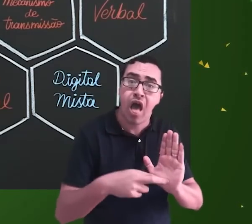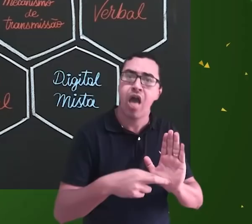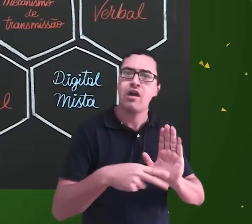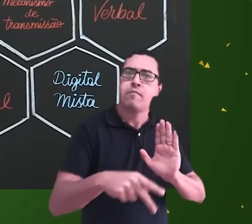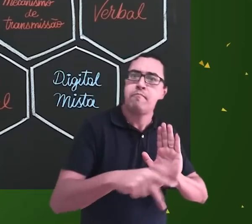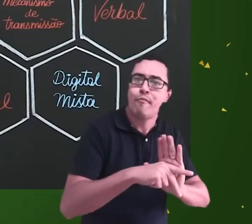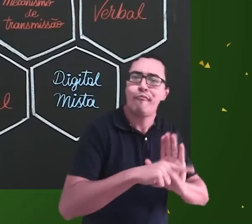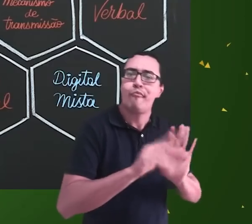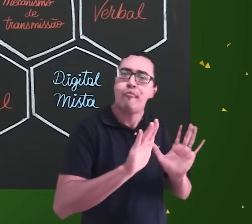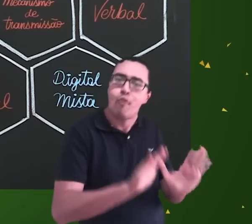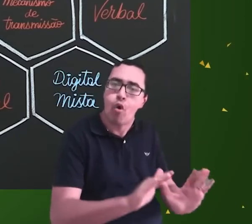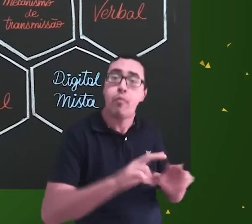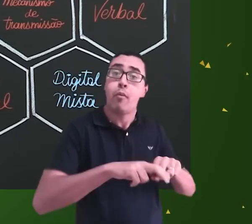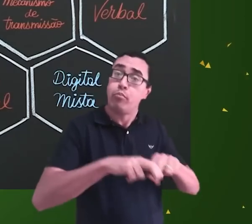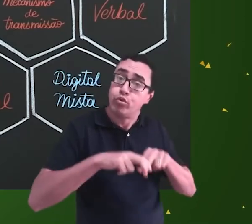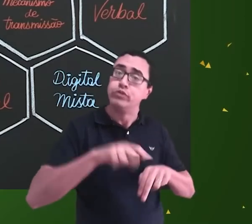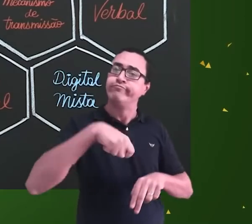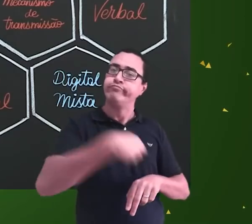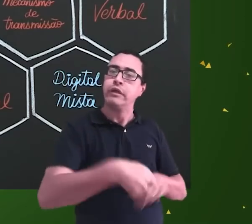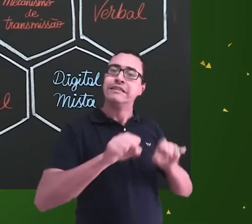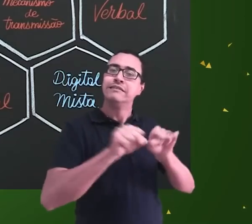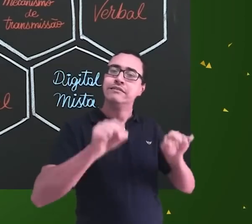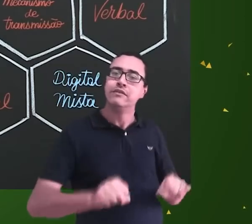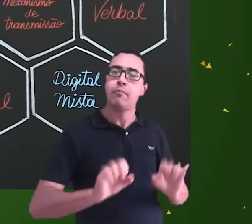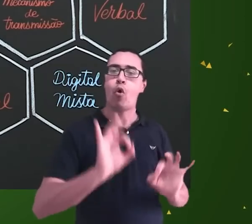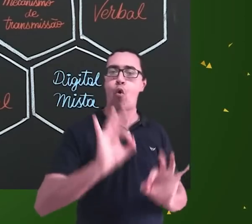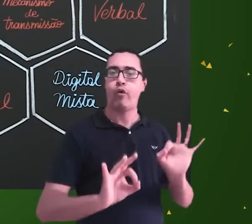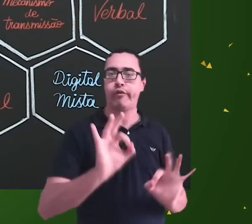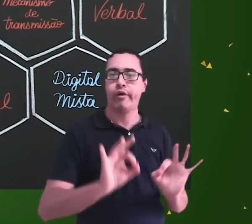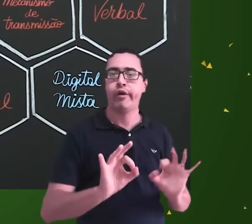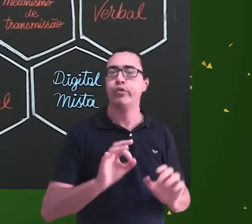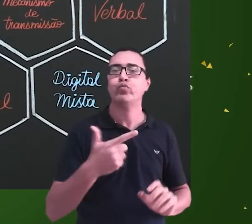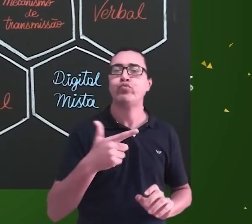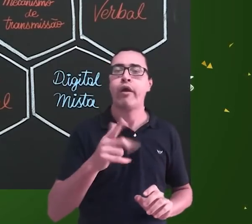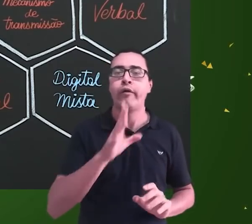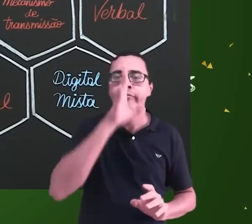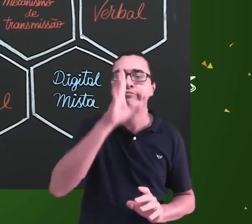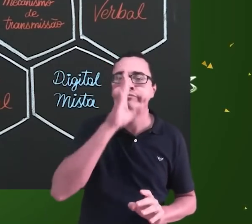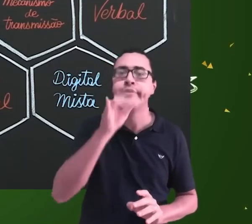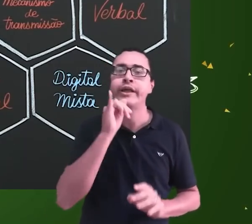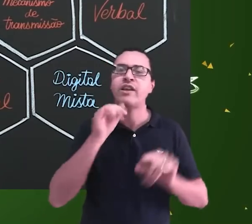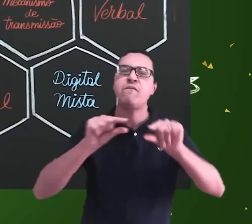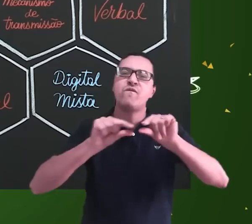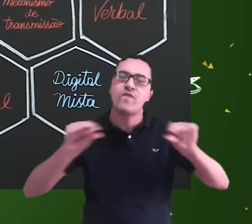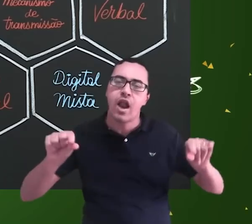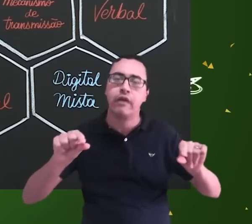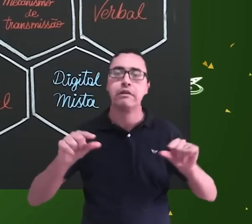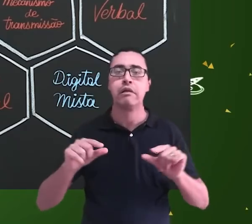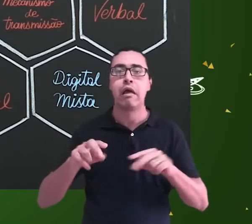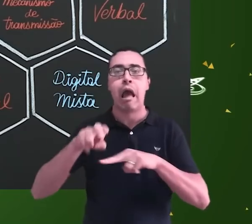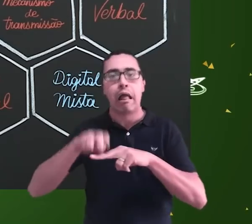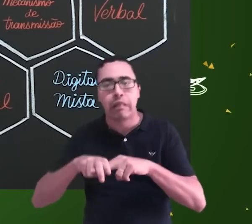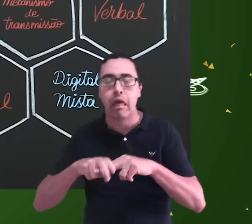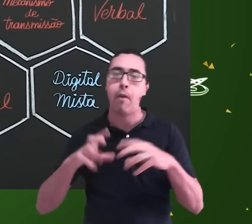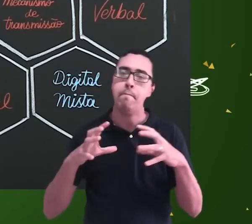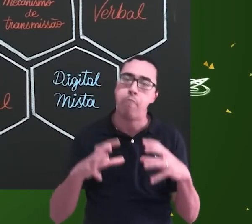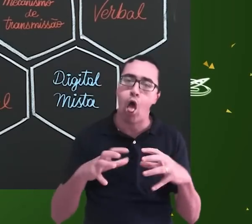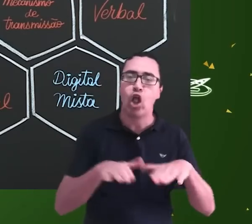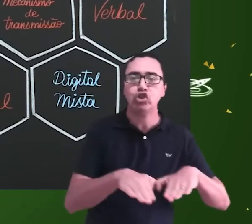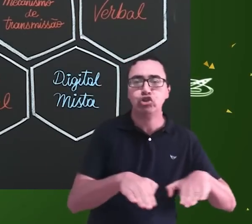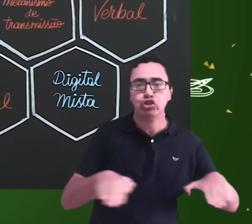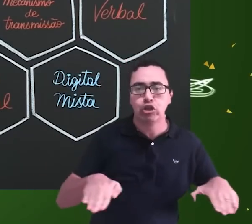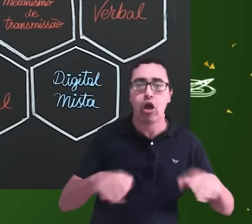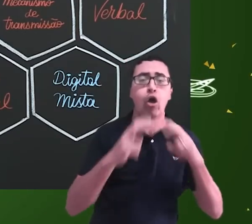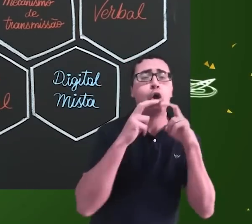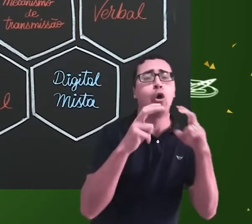isso que a gente chama esse sistema de um sistema organizado. Você não vai criar uma frase do tipo cadeira, bola, chão, socorro. Essas